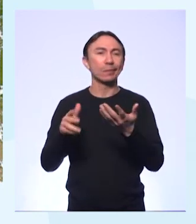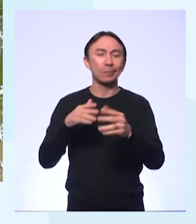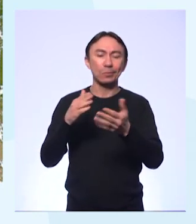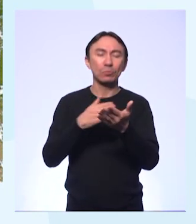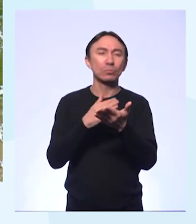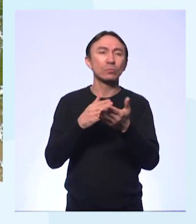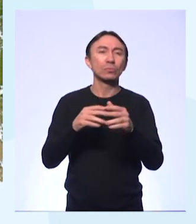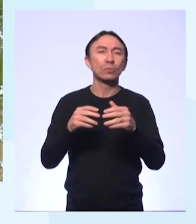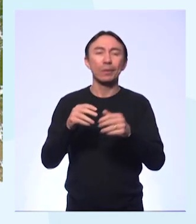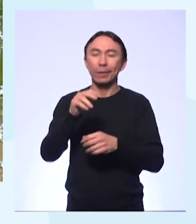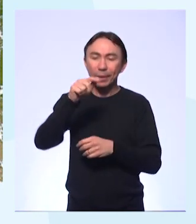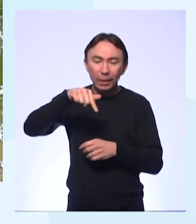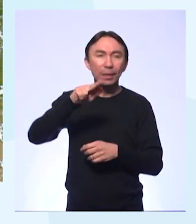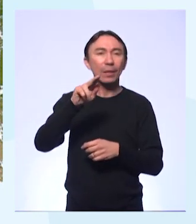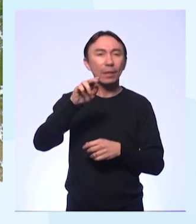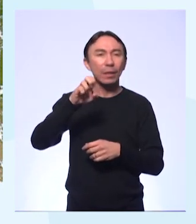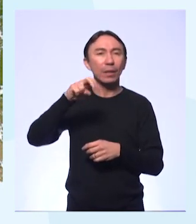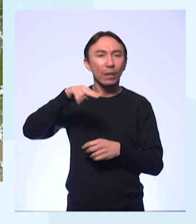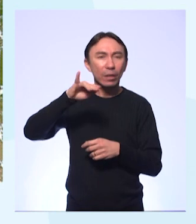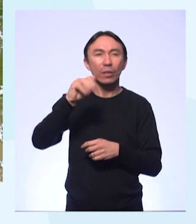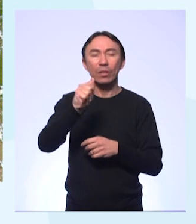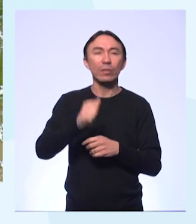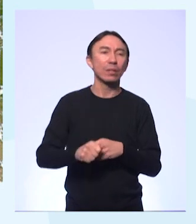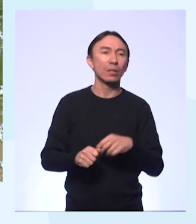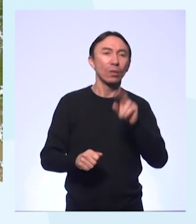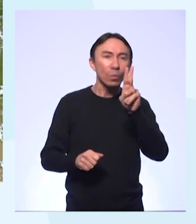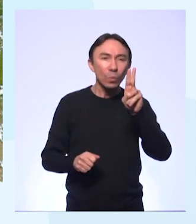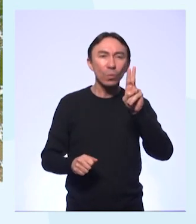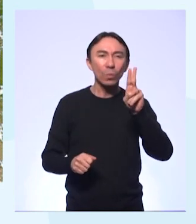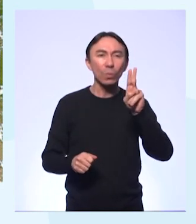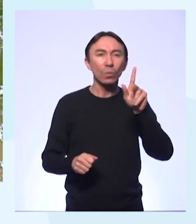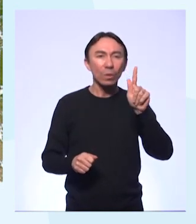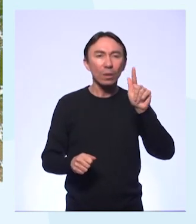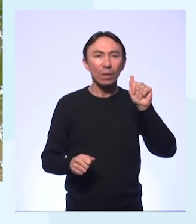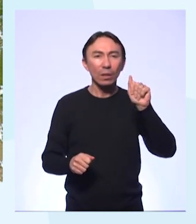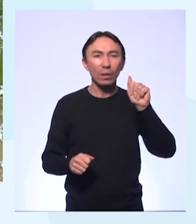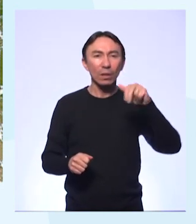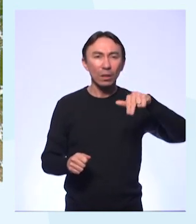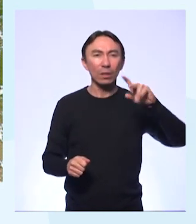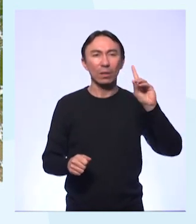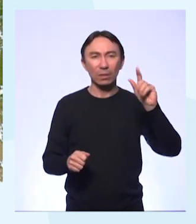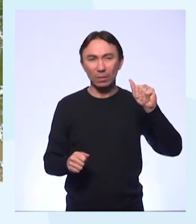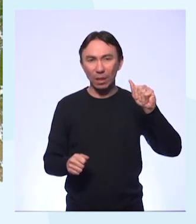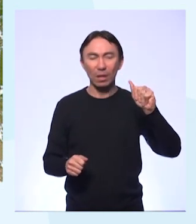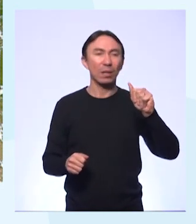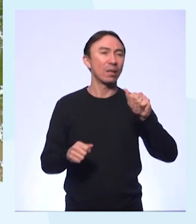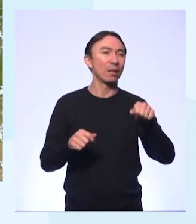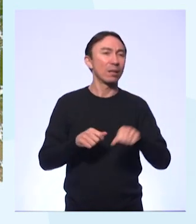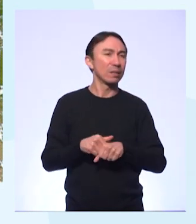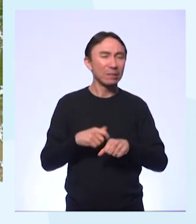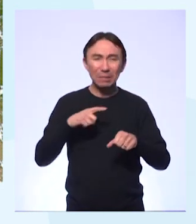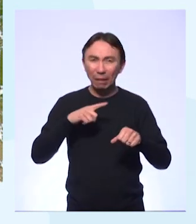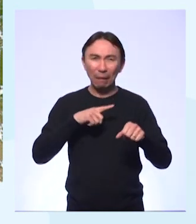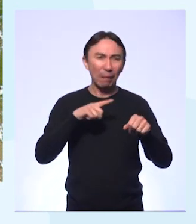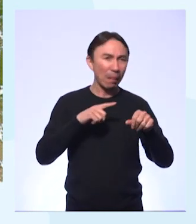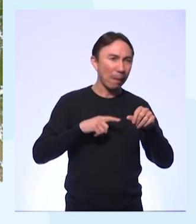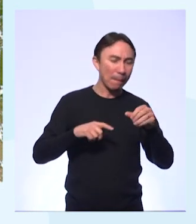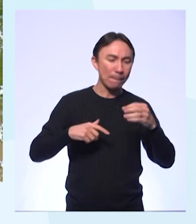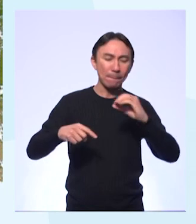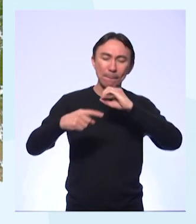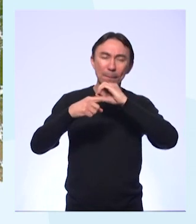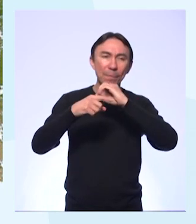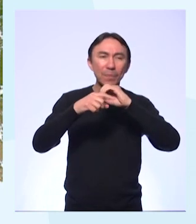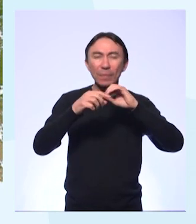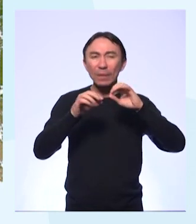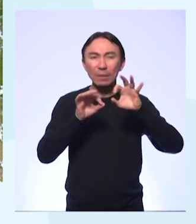outro mapa, Uganda, né? Ele tem uma dimensão bastante, né, proporcional às